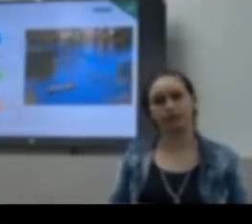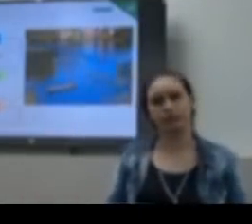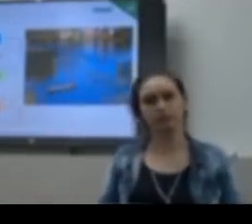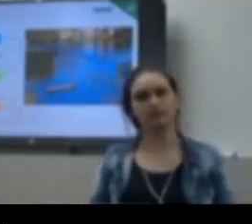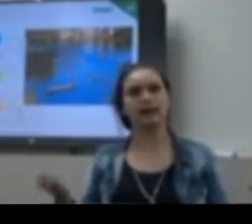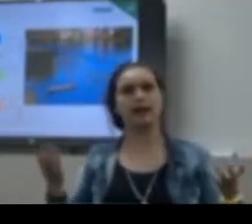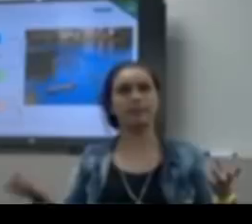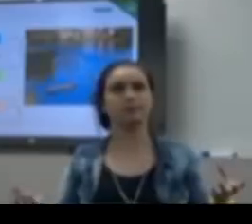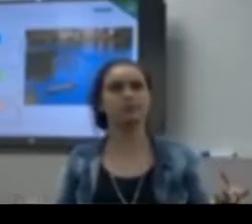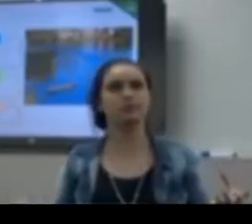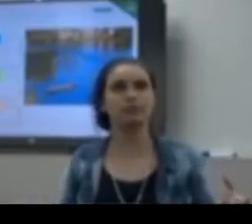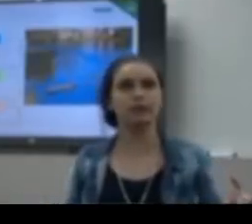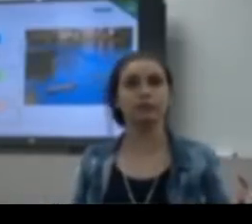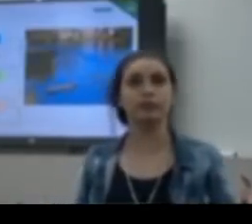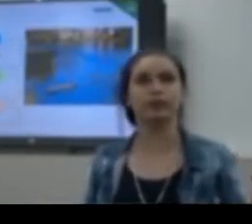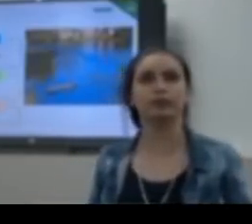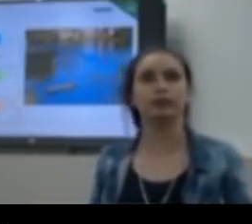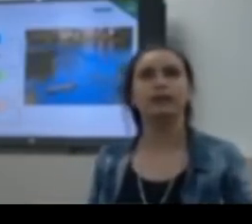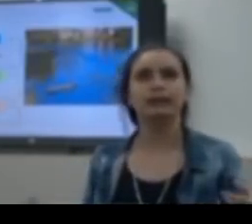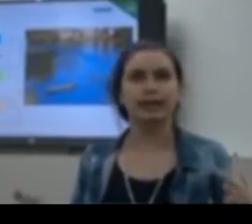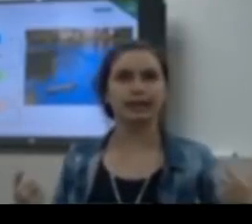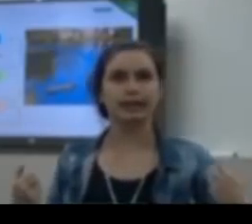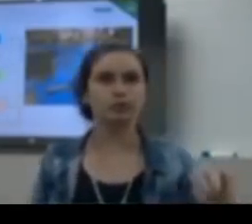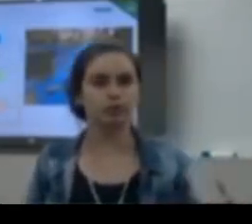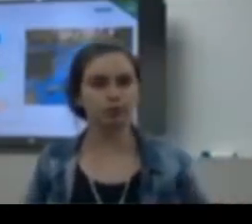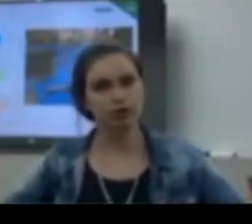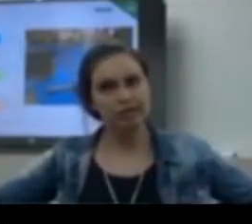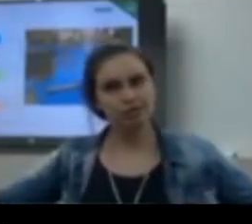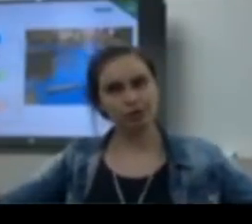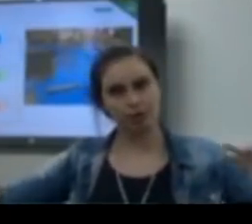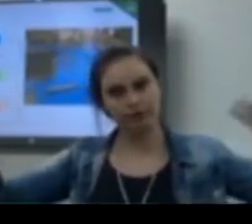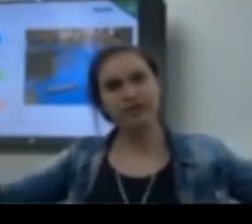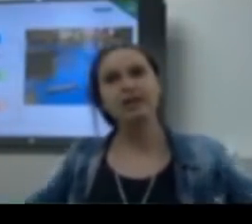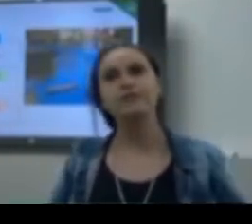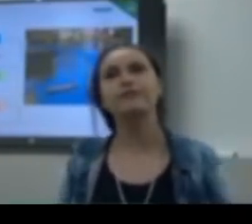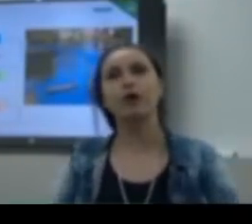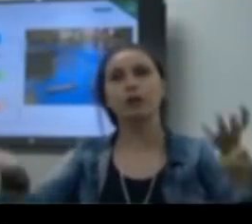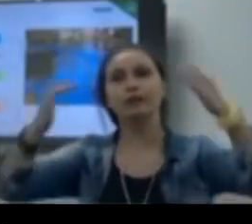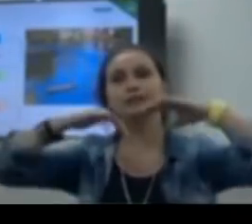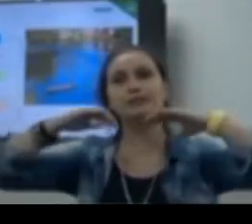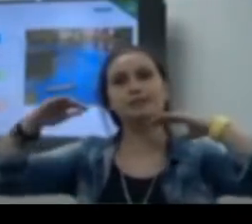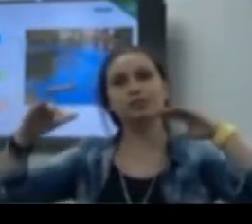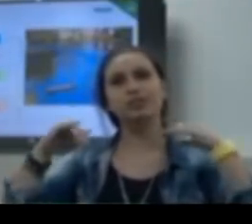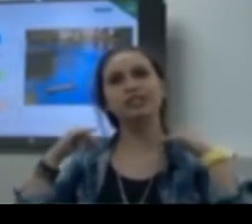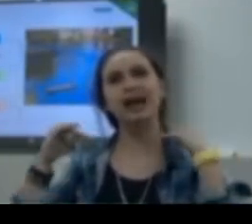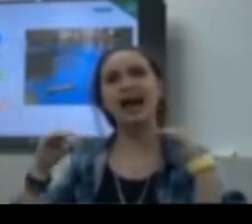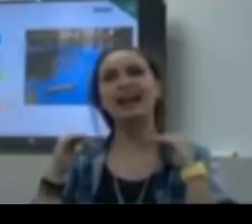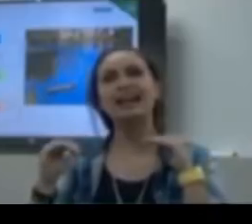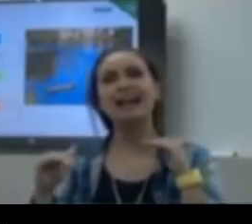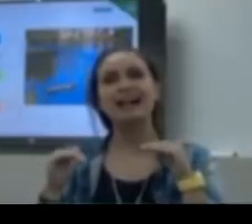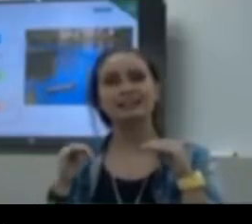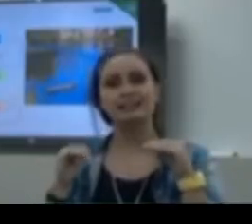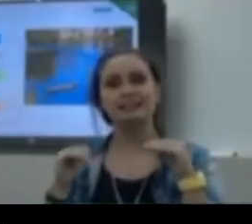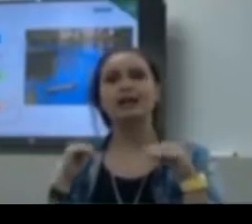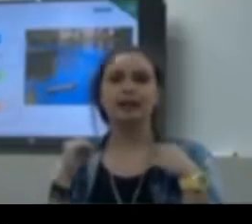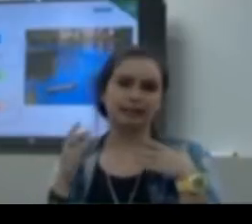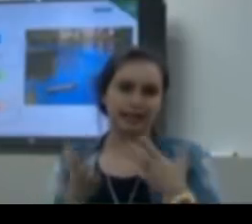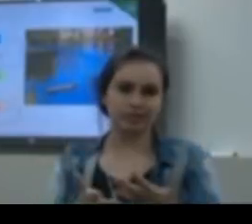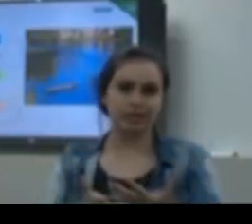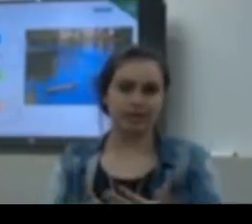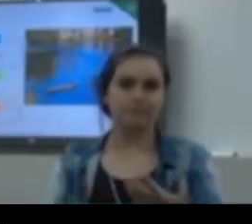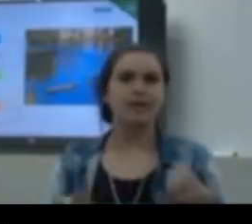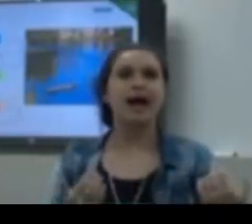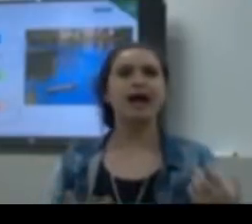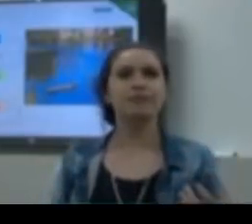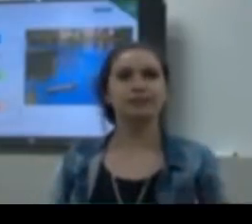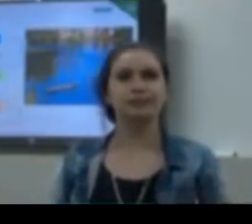Então, choveu, né, a época de chuva ali, o verão que é quente e úmido, chove, forma então essas regiões alagadas